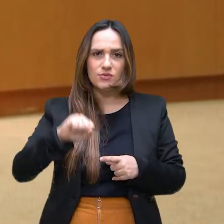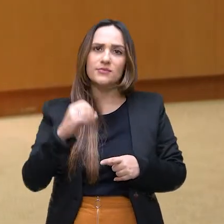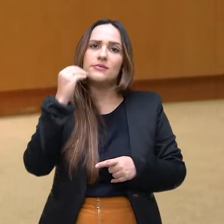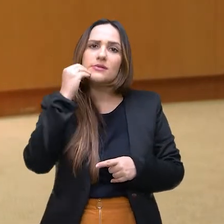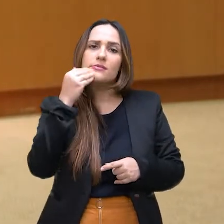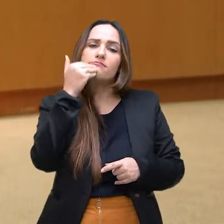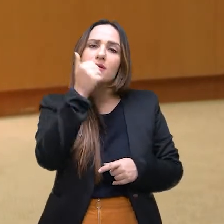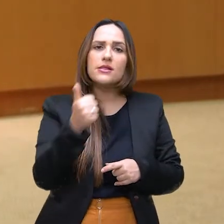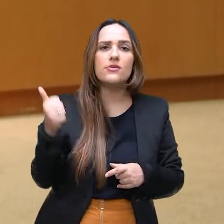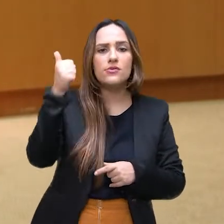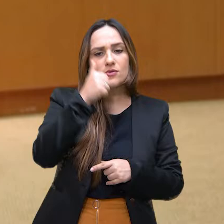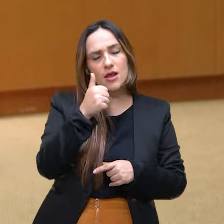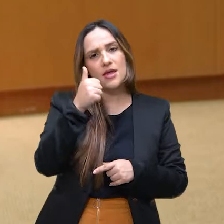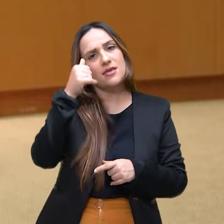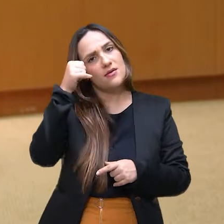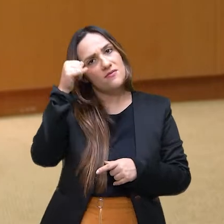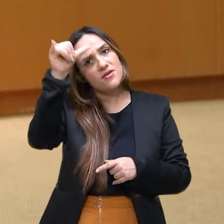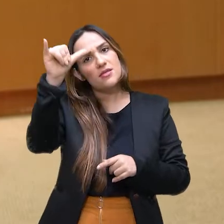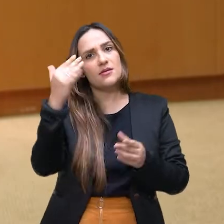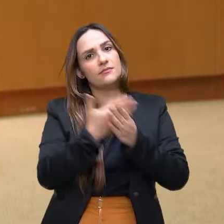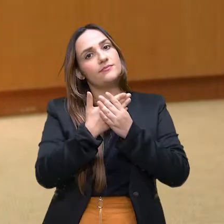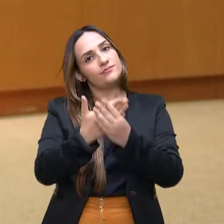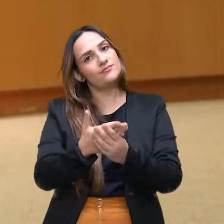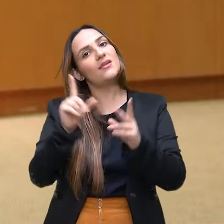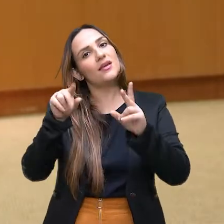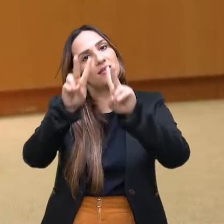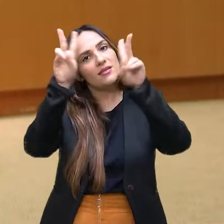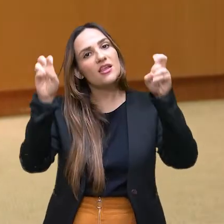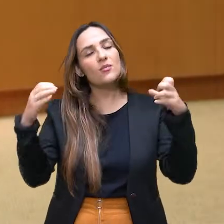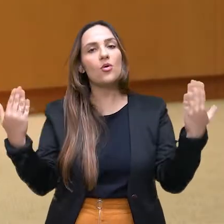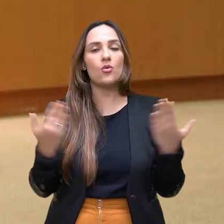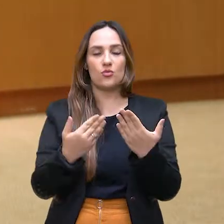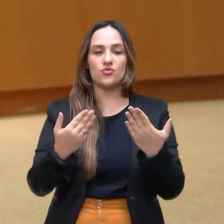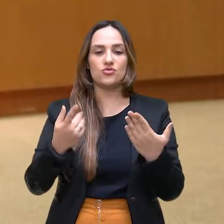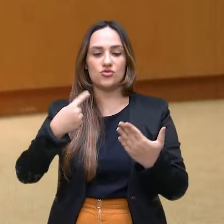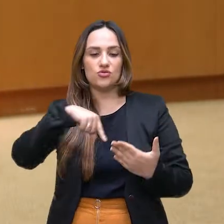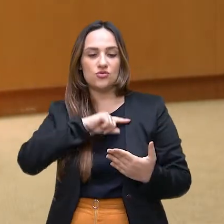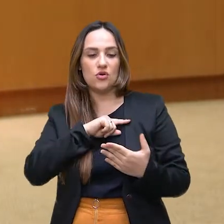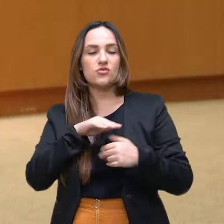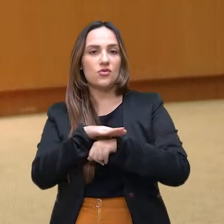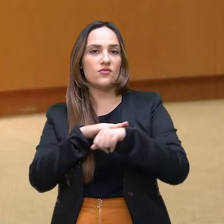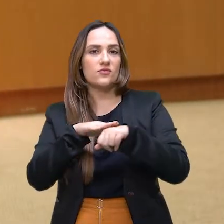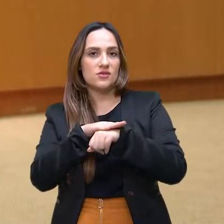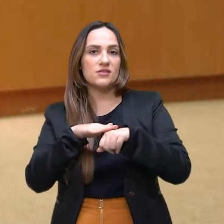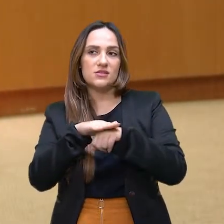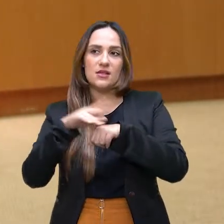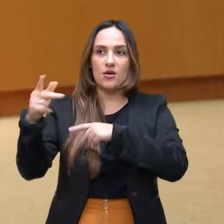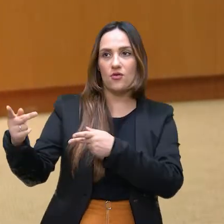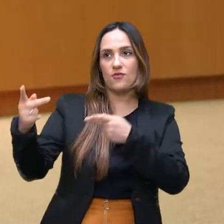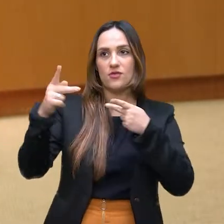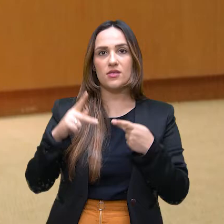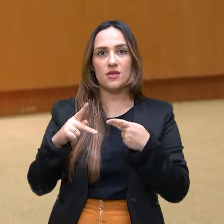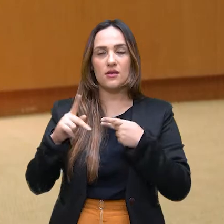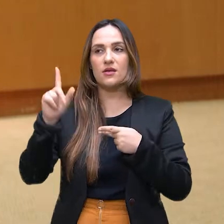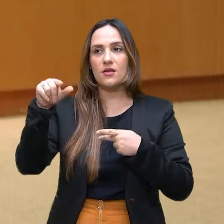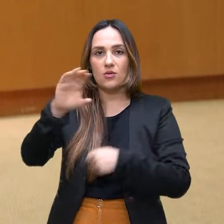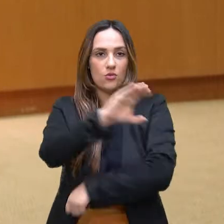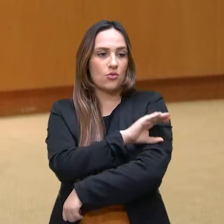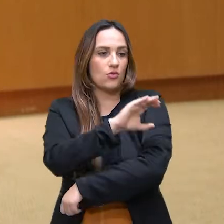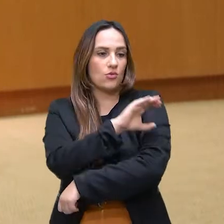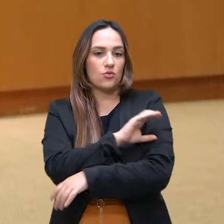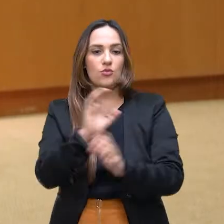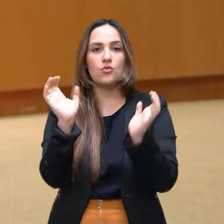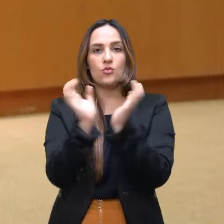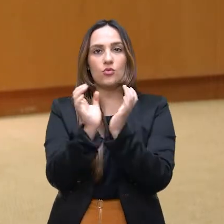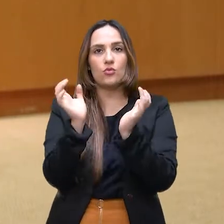Sul para reduzir a judicialização é assunto para o mérito da questão, que traz como convidado o